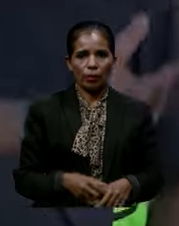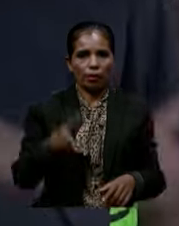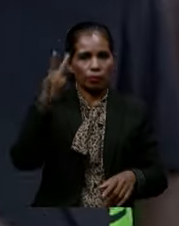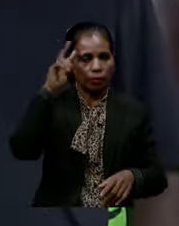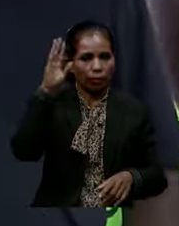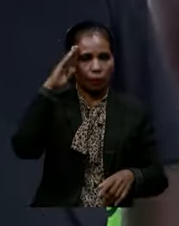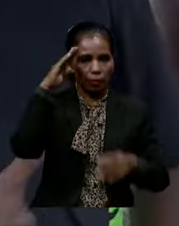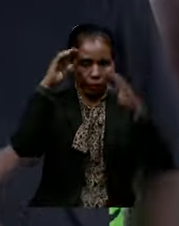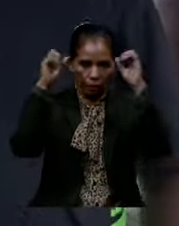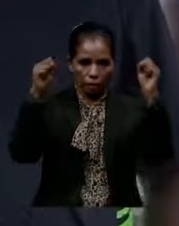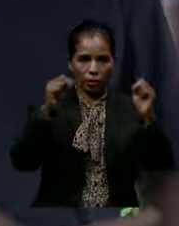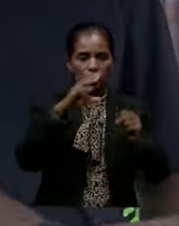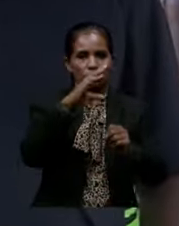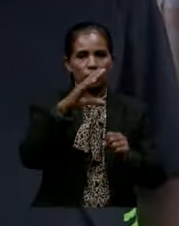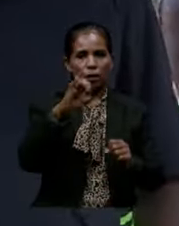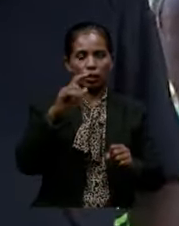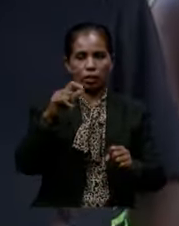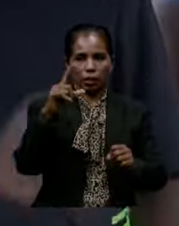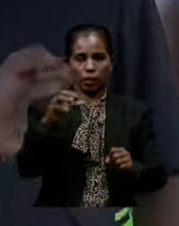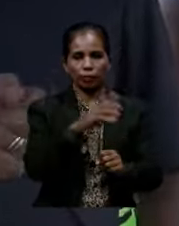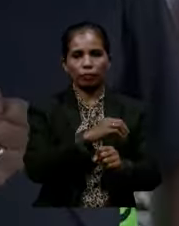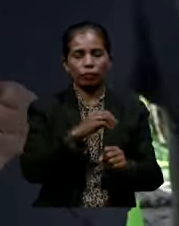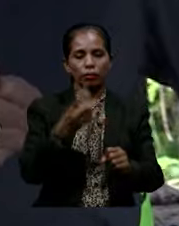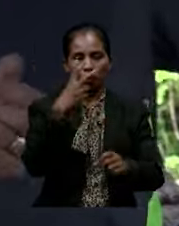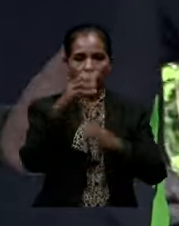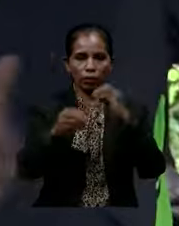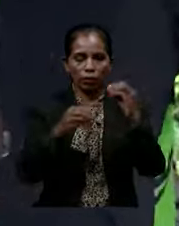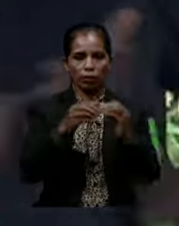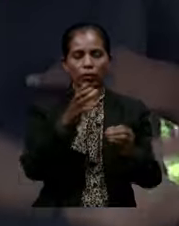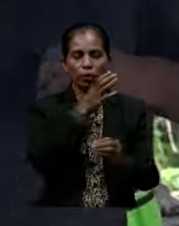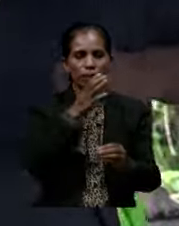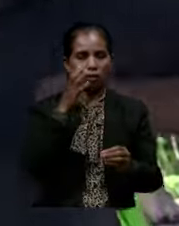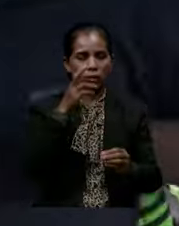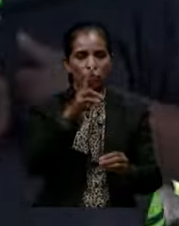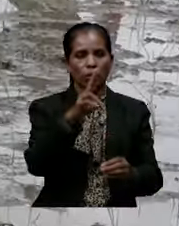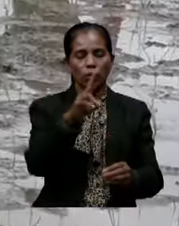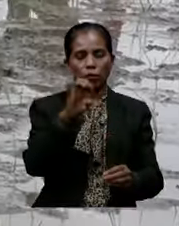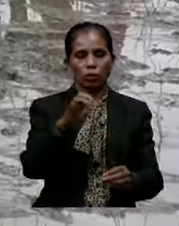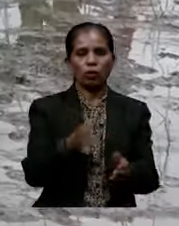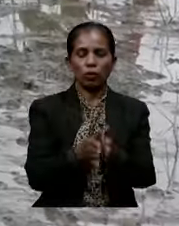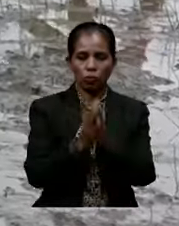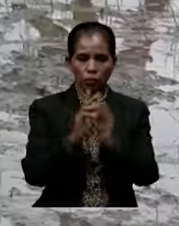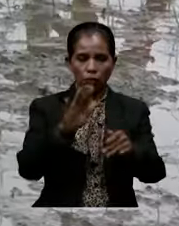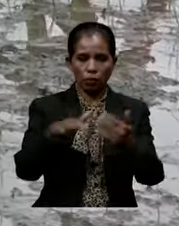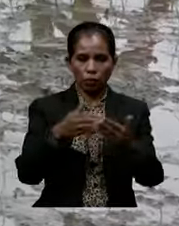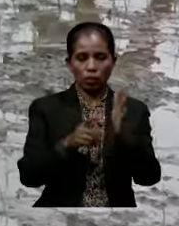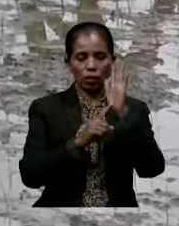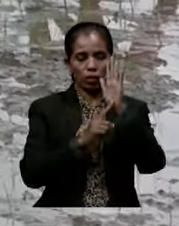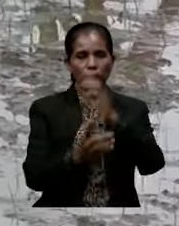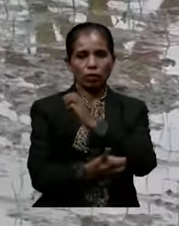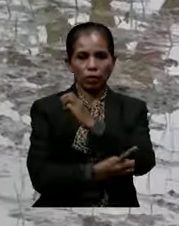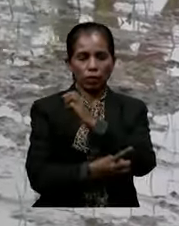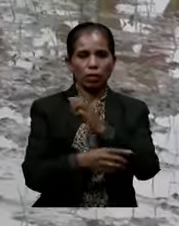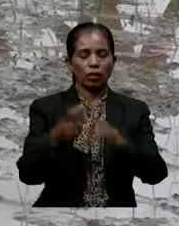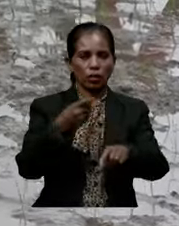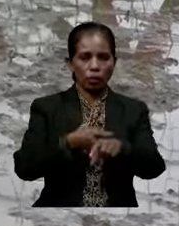Vice-presidente Camara Comercio e Industria Timor-Leste, CCITELI, nebe trata assunto agrícola, Rui Castro, usuba na tarna in sira atu hatulu disciplina e tempo